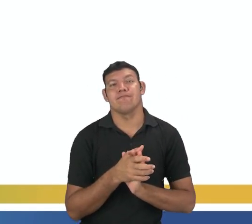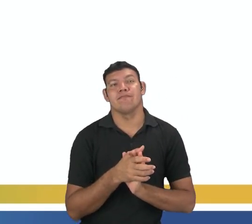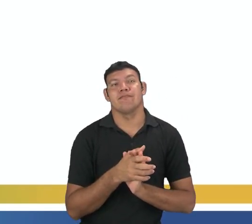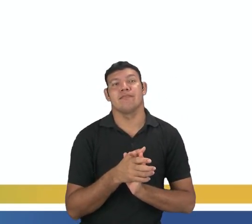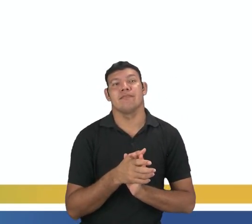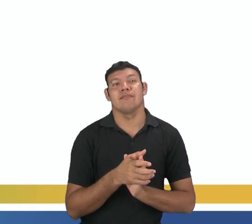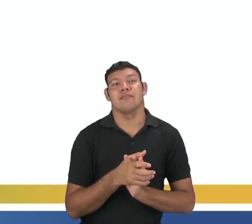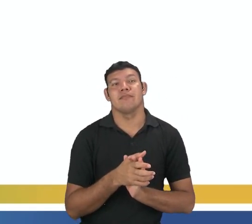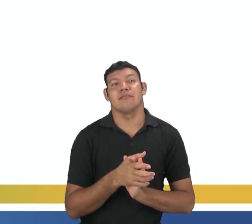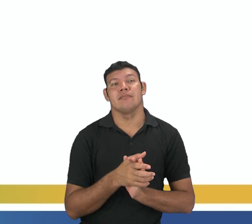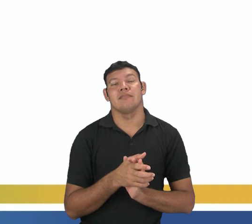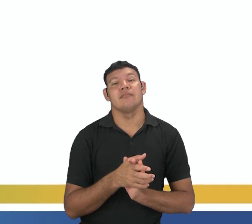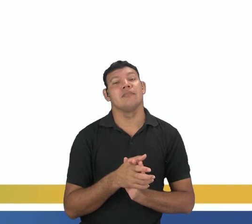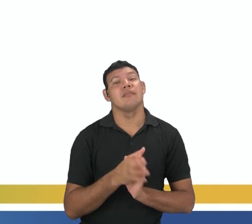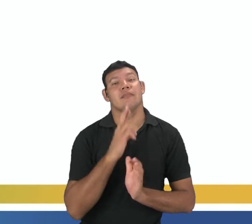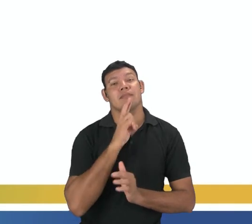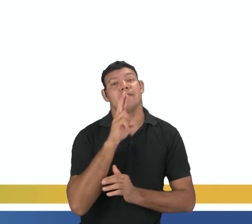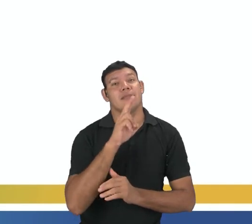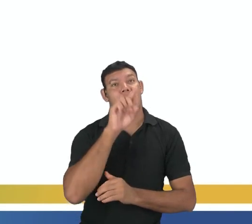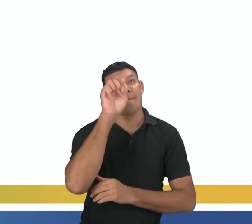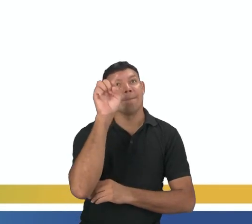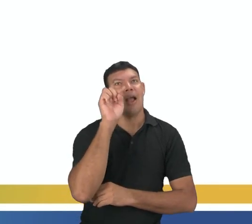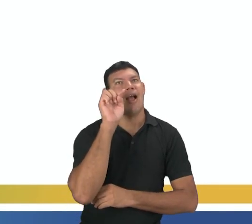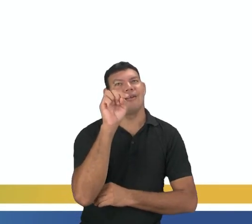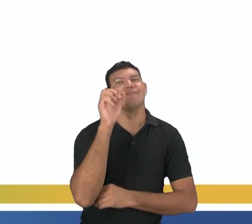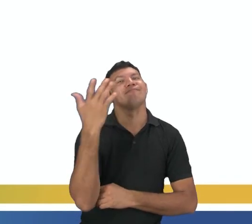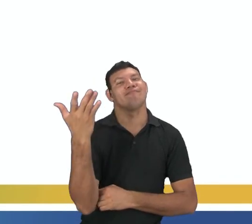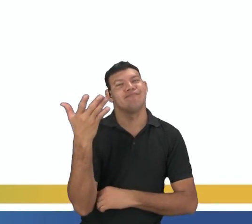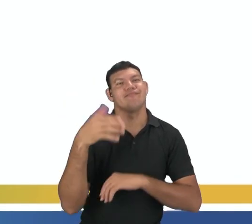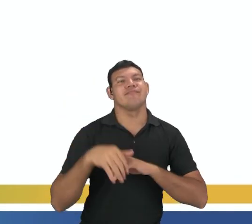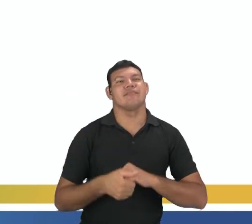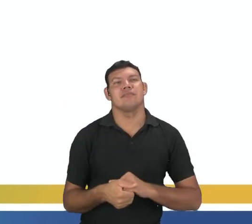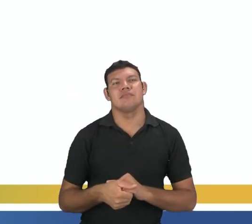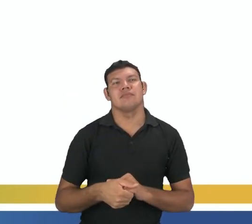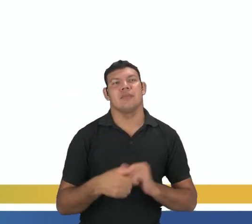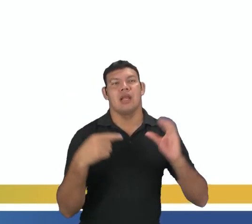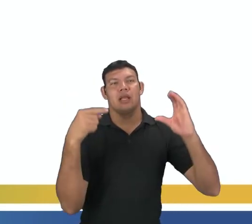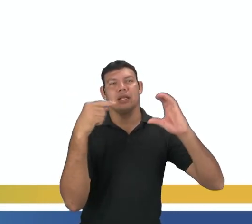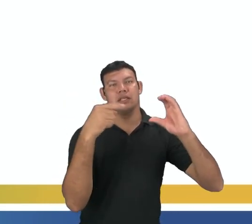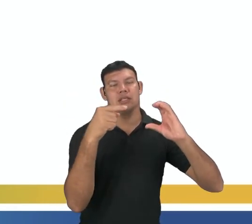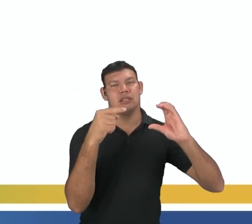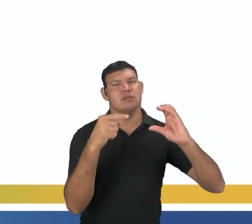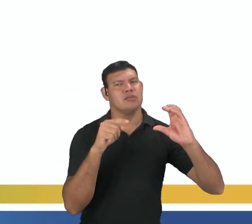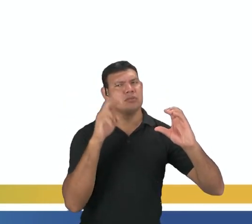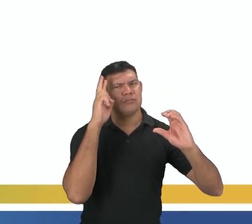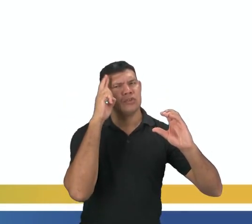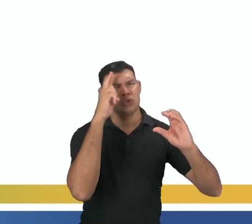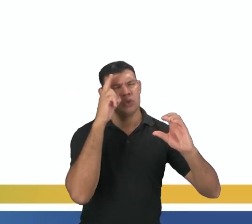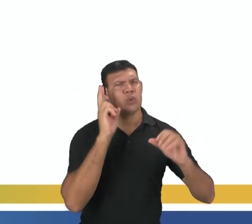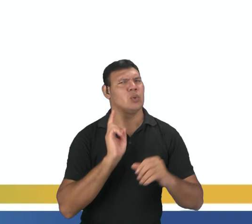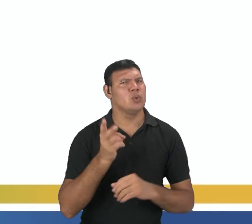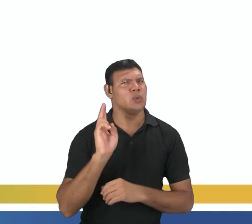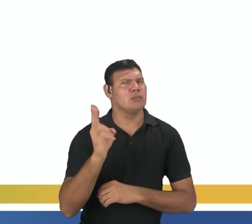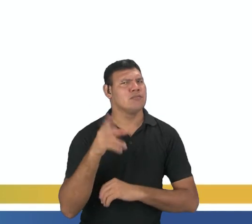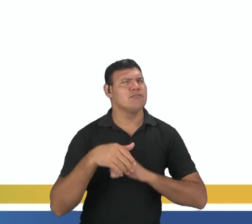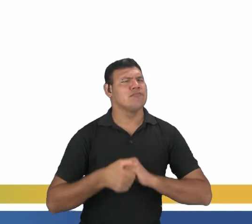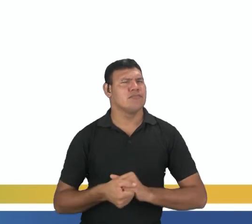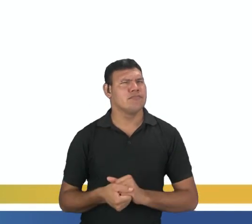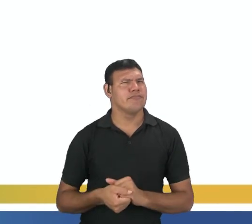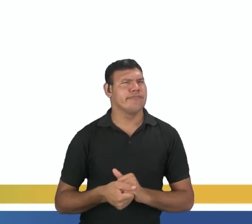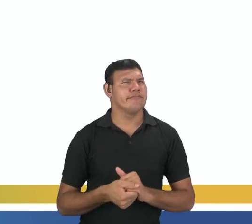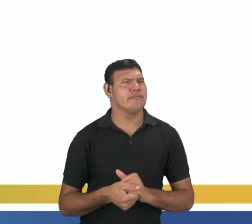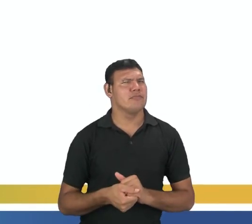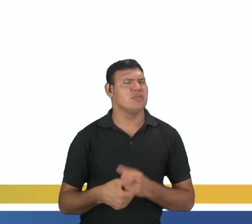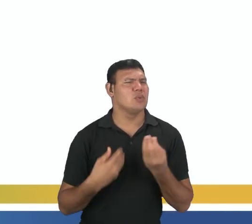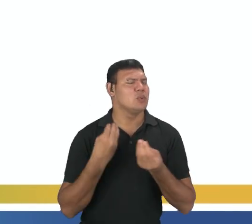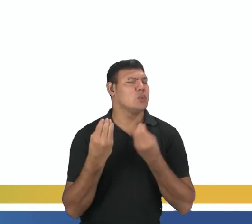muito bem, acertou quem falou interrogação. Dizer que a história continua, qual é o sinal de pontuação que nós utilizamos